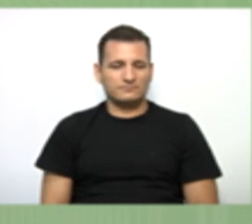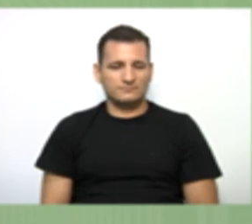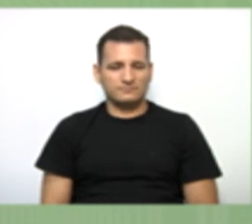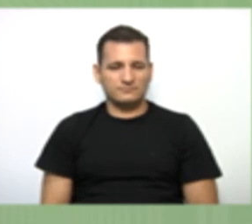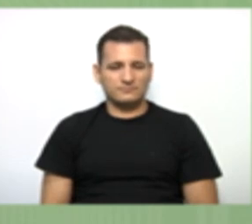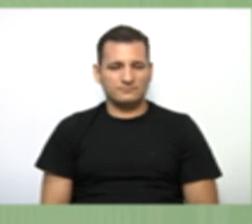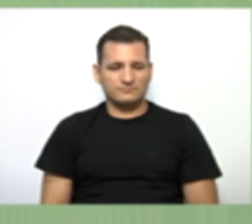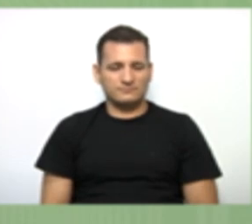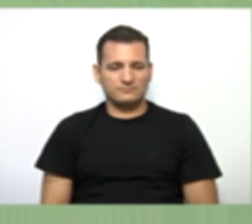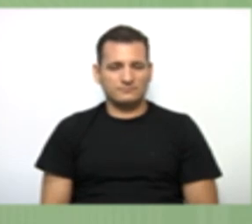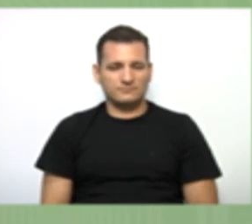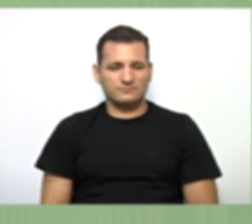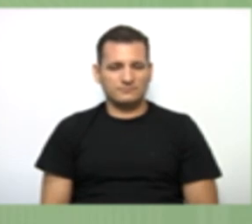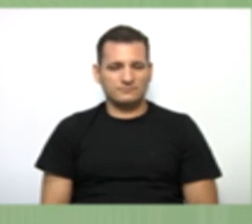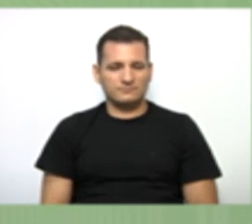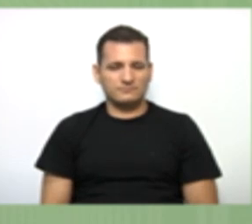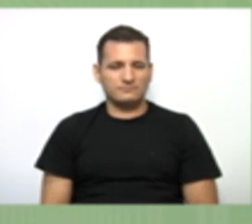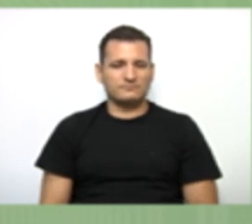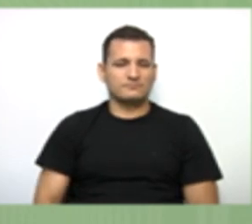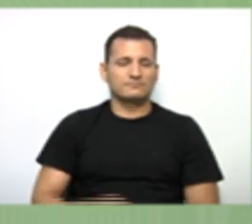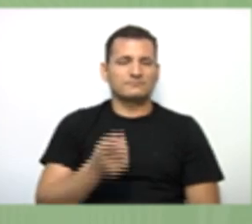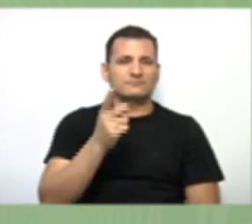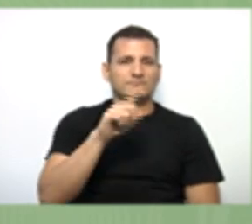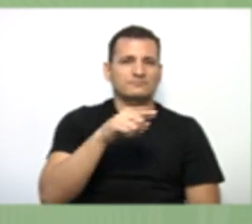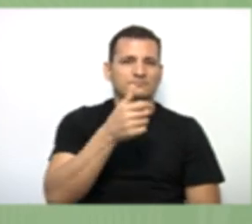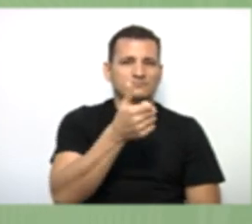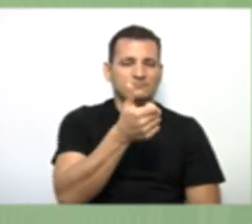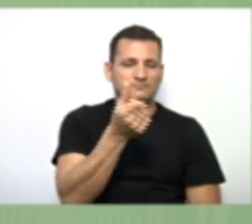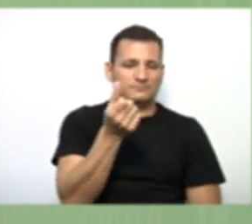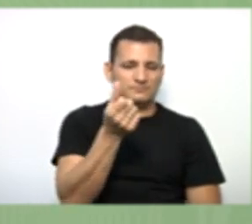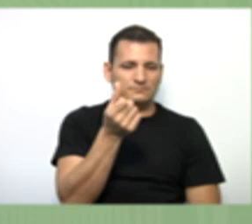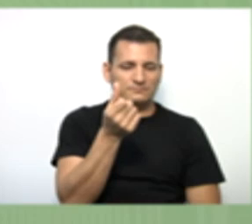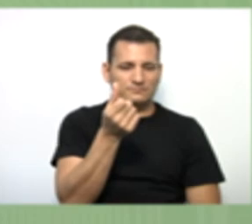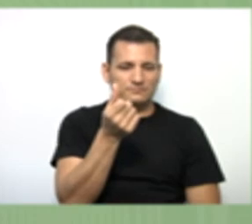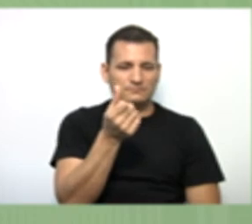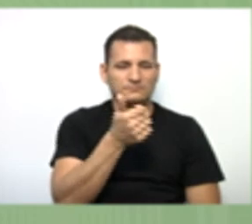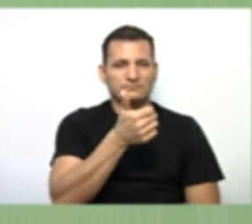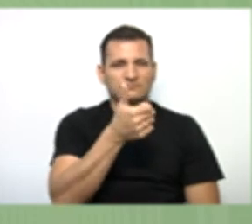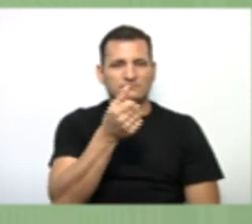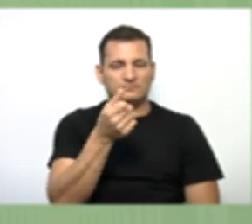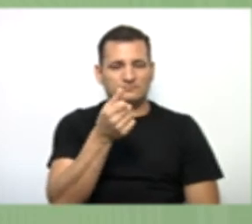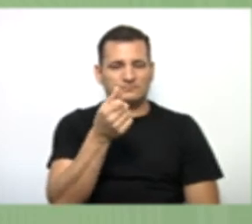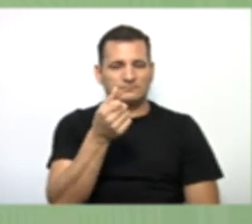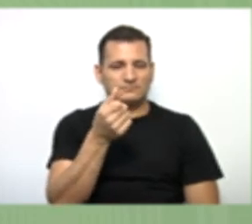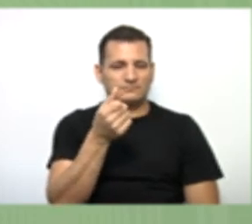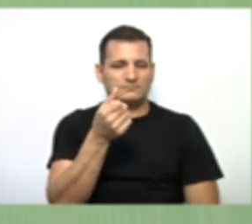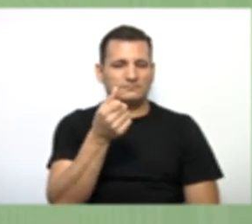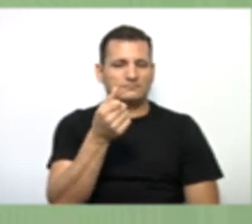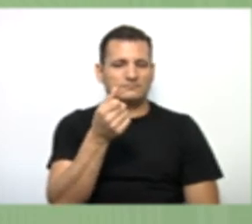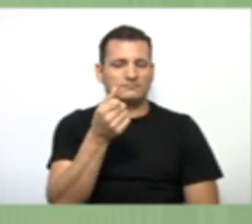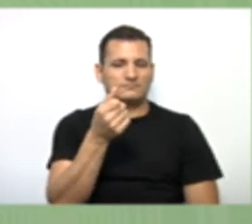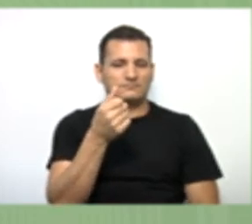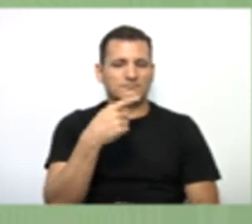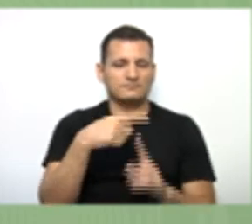Agora, e esse aqui é o 16. Então, 16 mais 8, 24. 24 mais